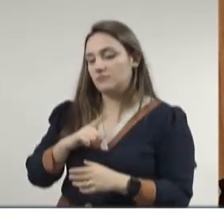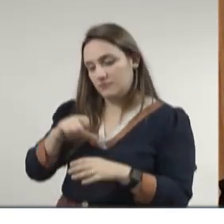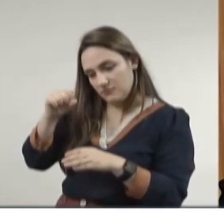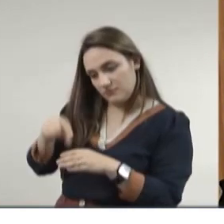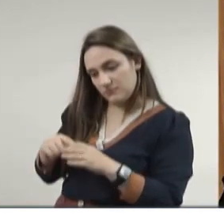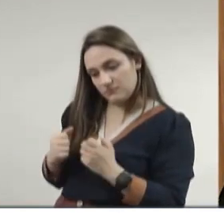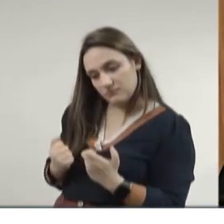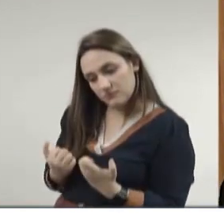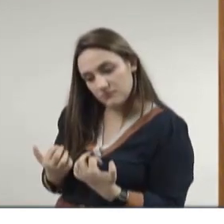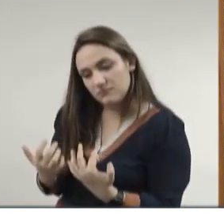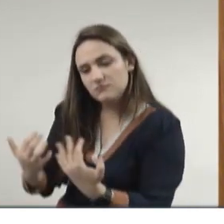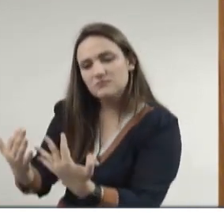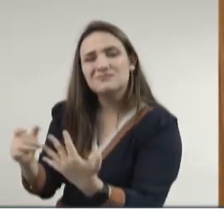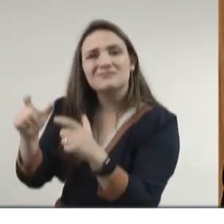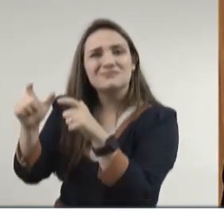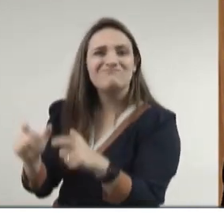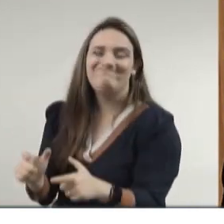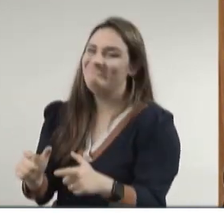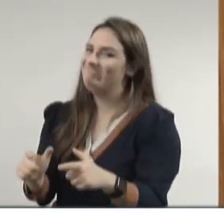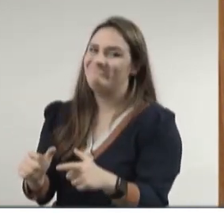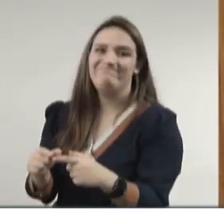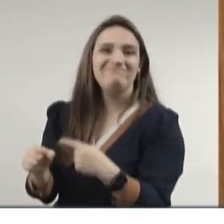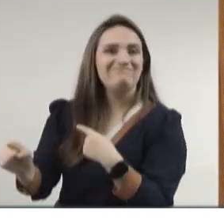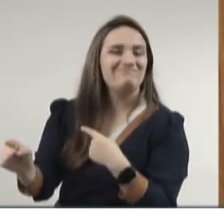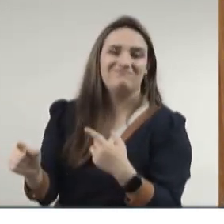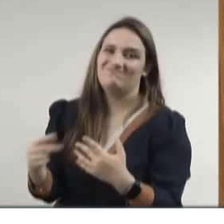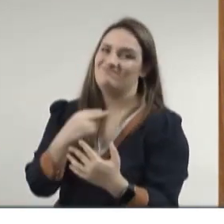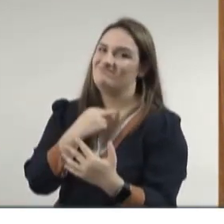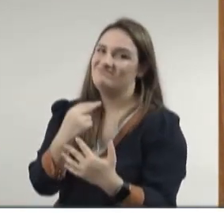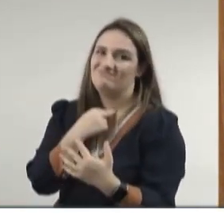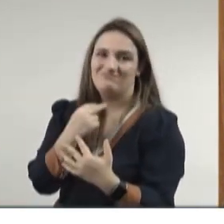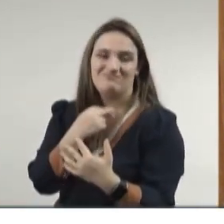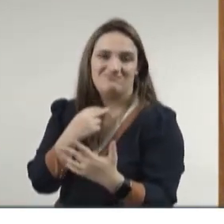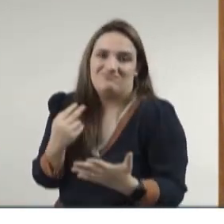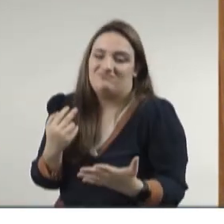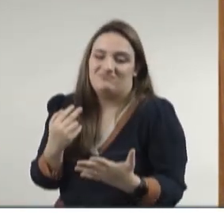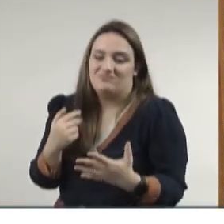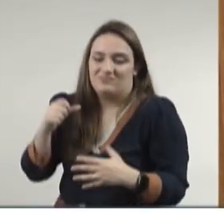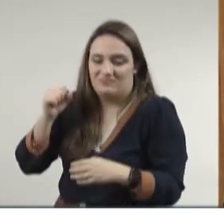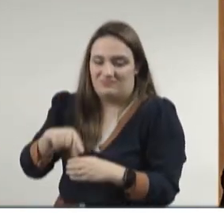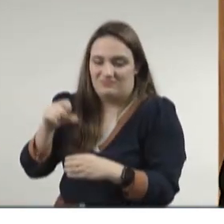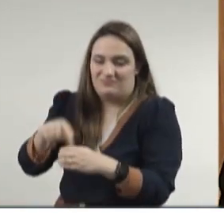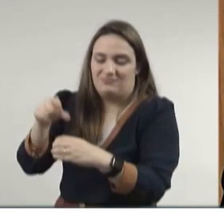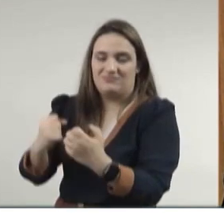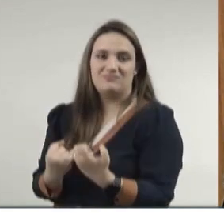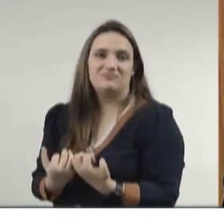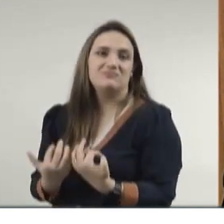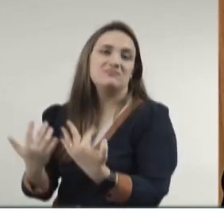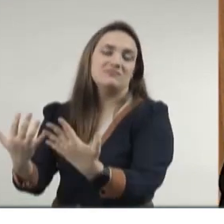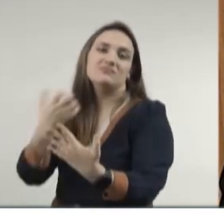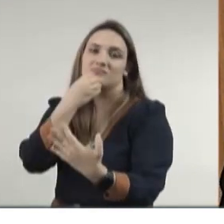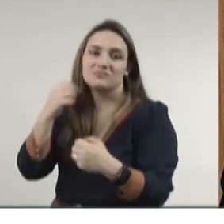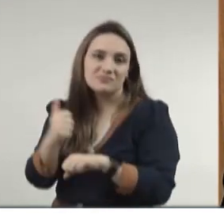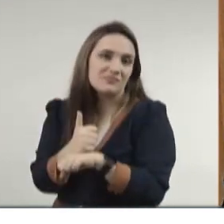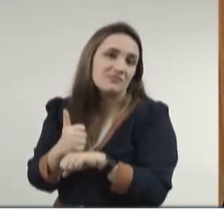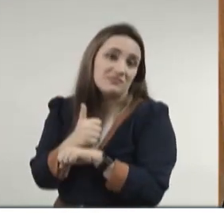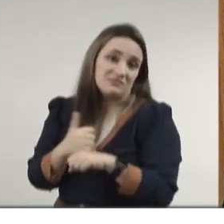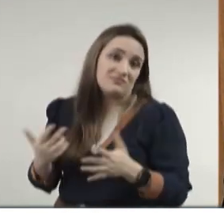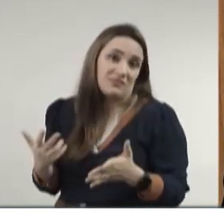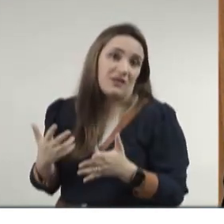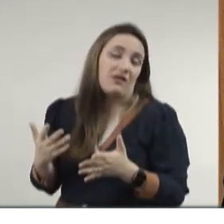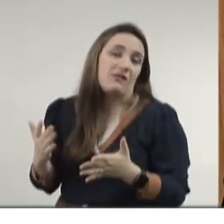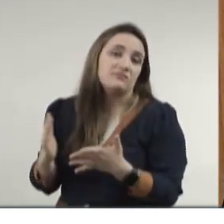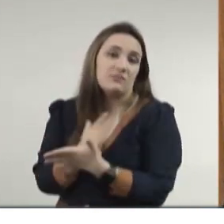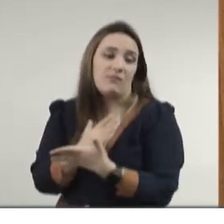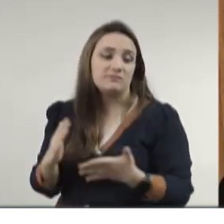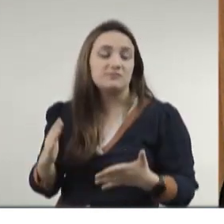em locais sensíveis que não tem condição de ter uma produtividade adequada, por exemplo,